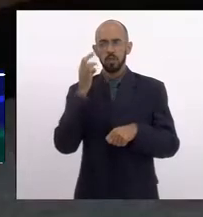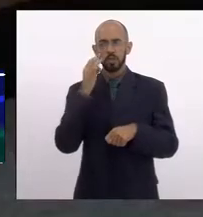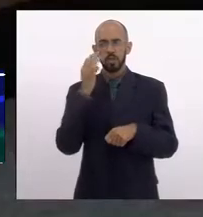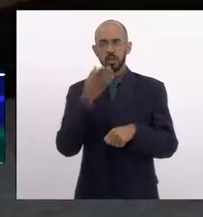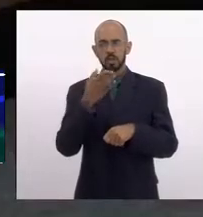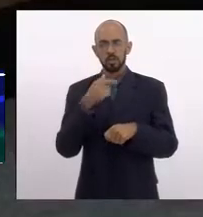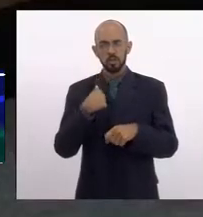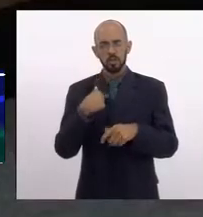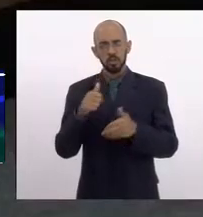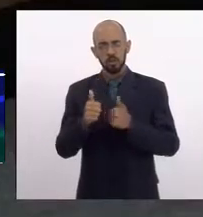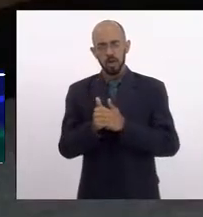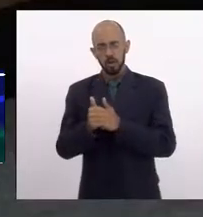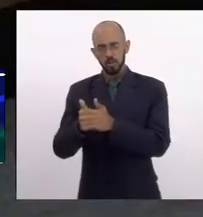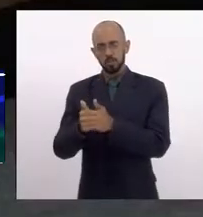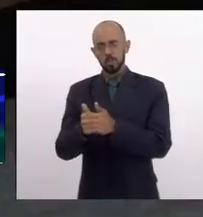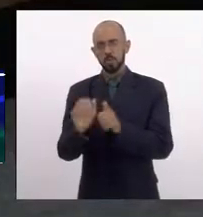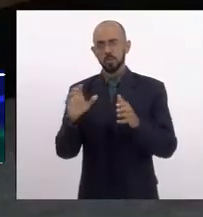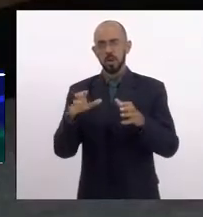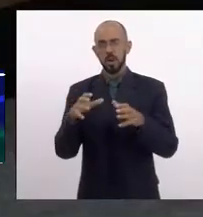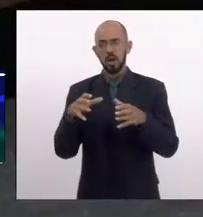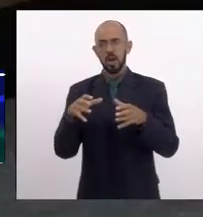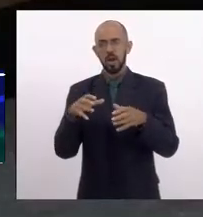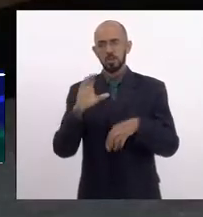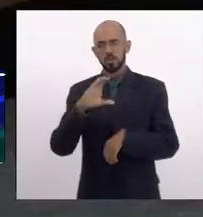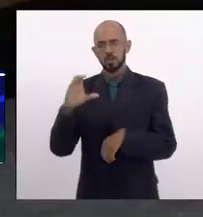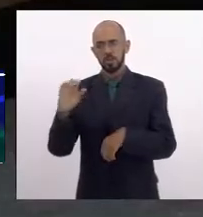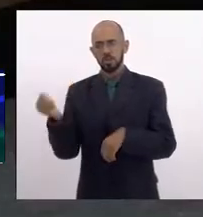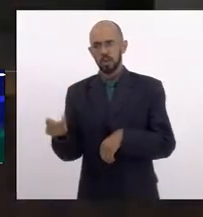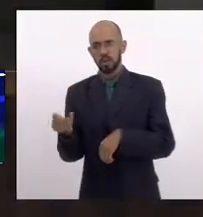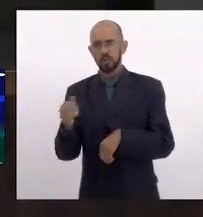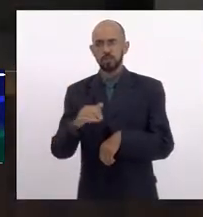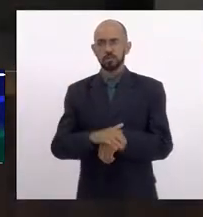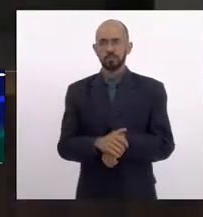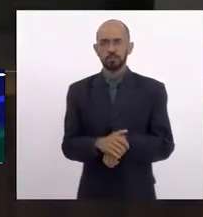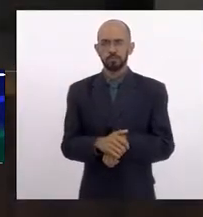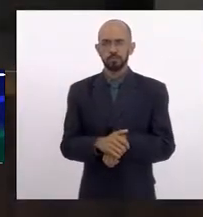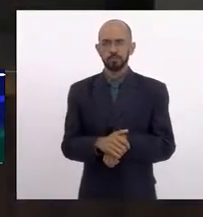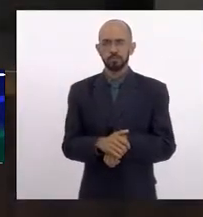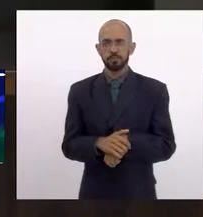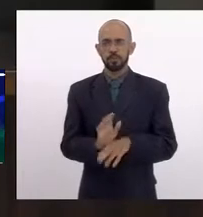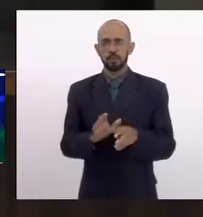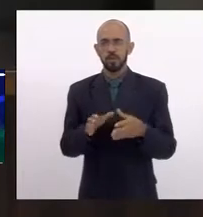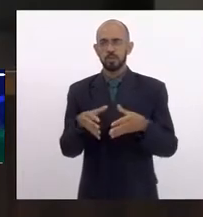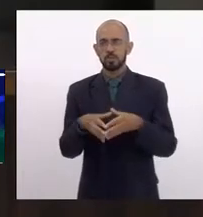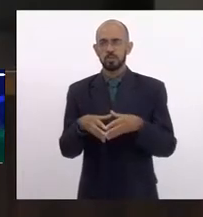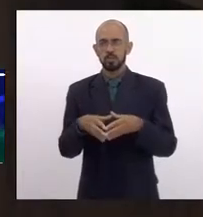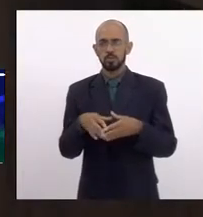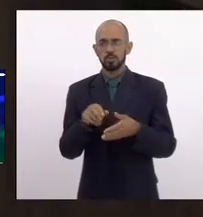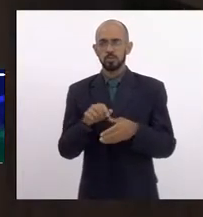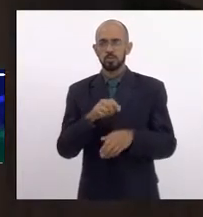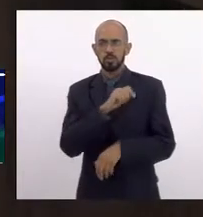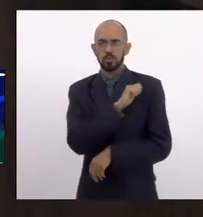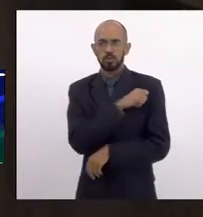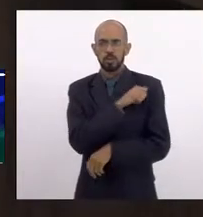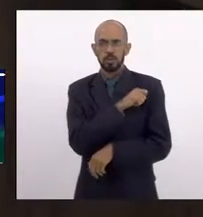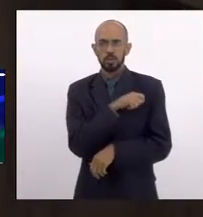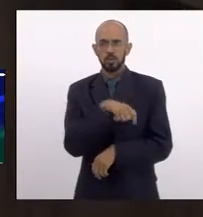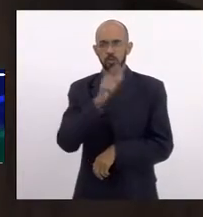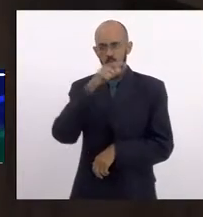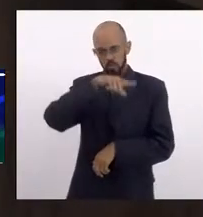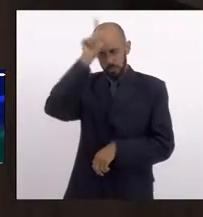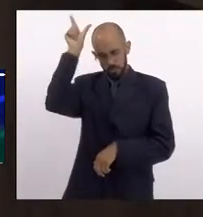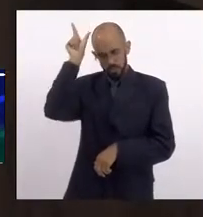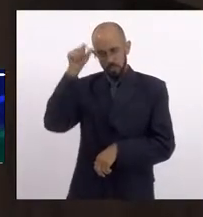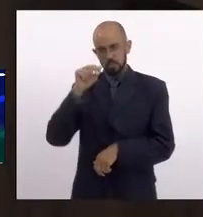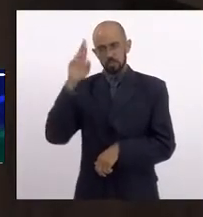eu acompanho o voto da comissão Comissão de Justiça pela comissão de tributação Deputado Luiz Paulo seu presente